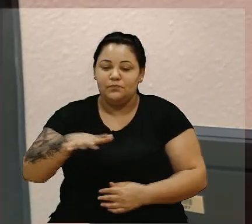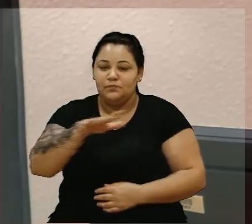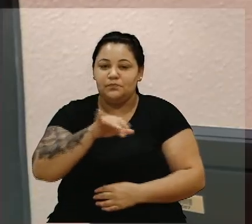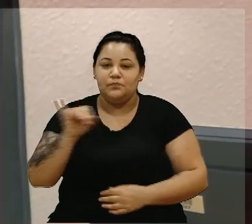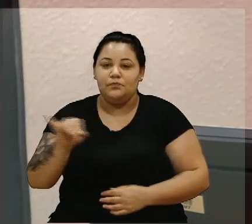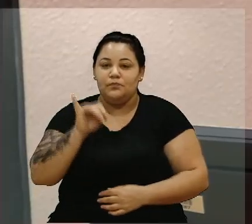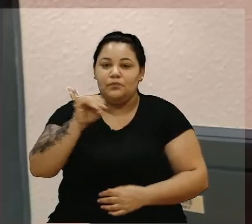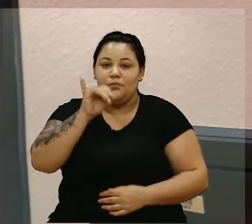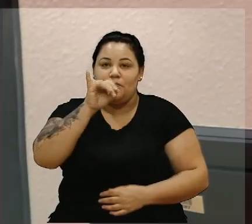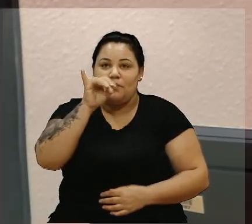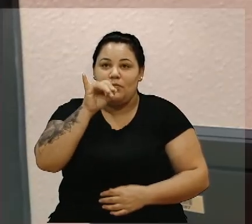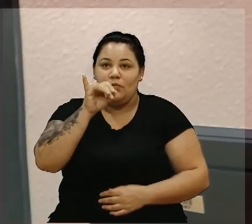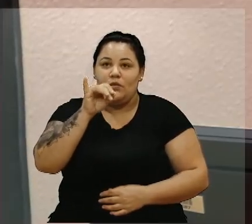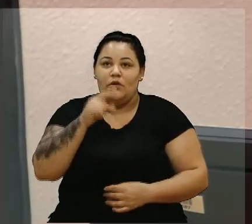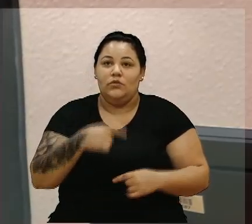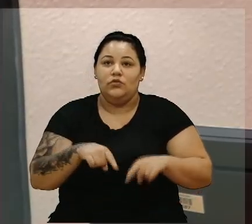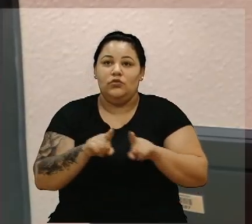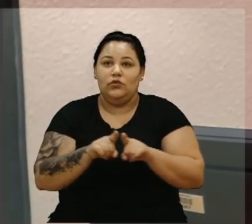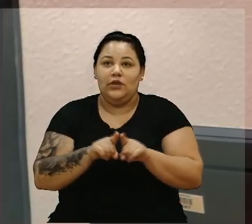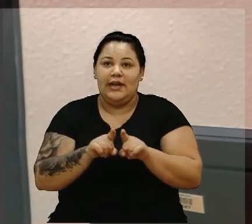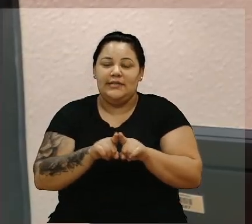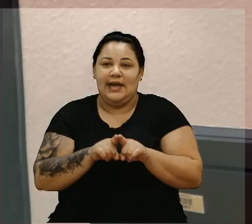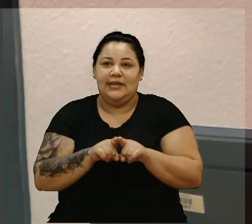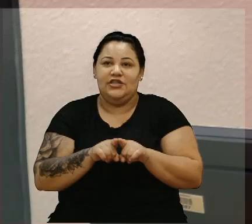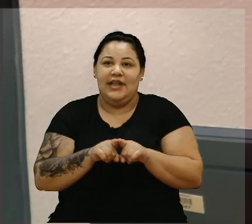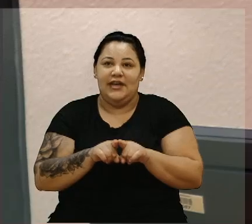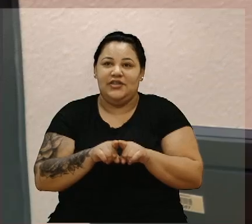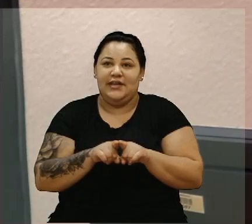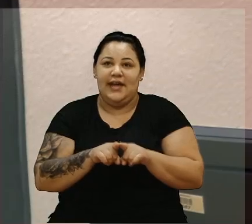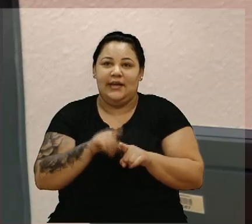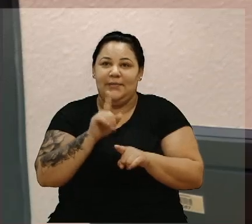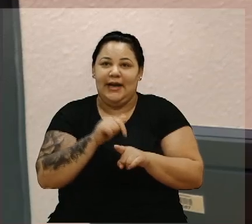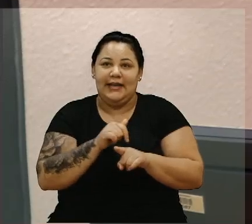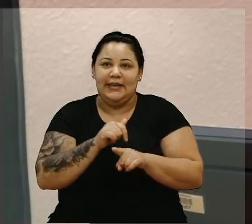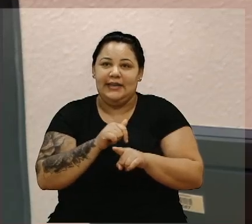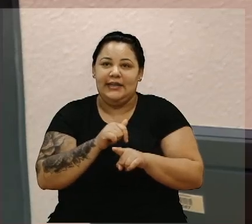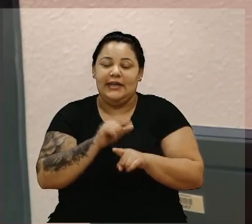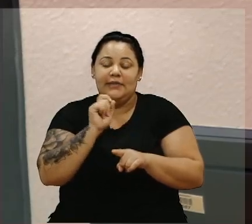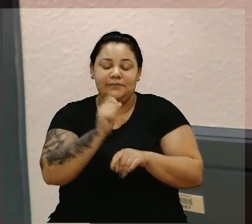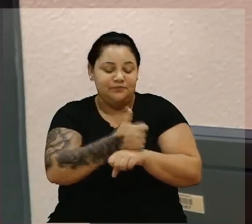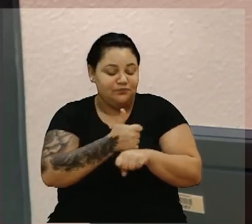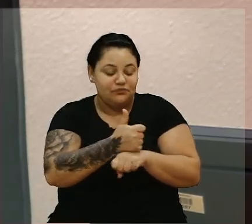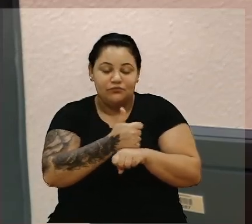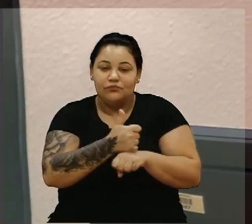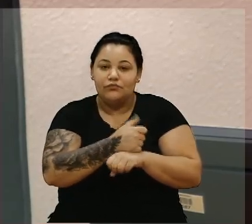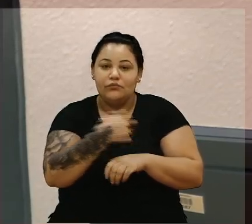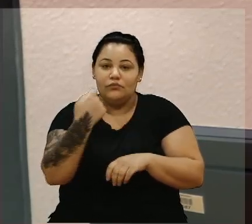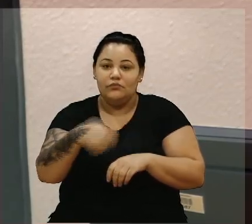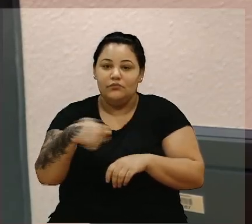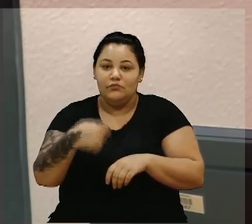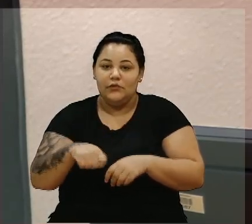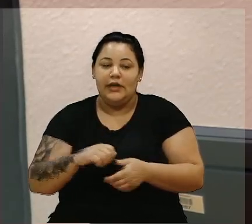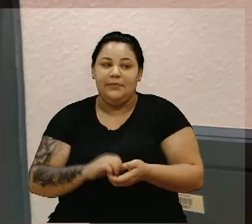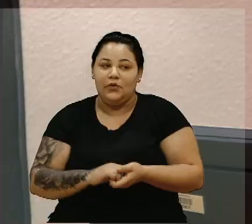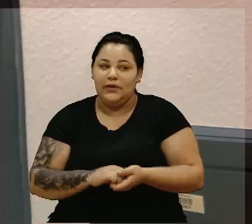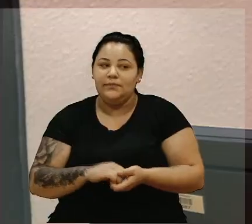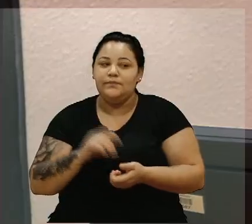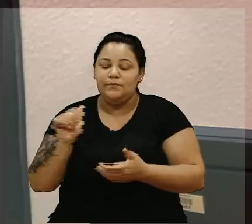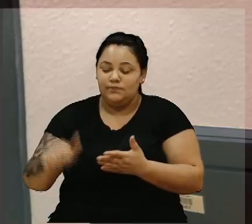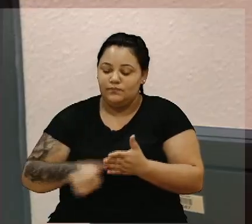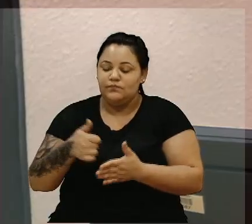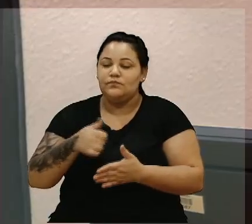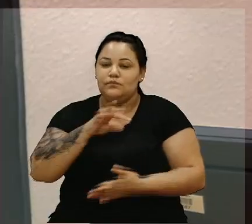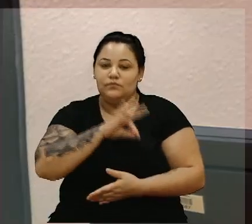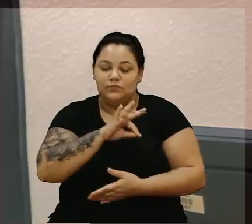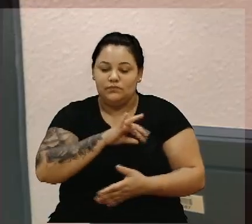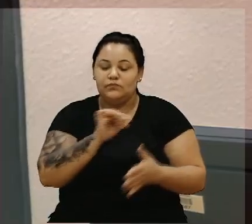importantíssima e é um custo baixíssimo. E o que esses profissionais precisam? Melhorar as condições deles. Um salário